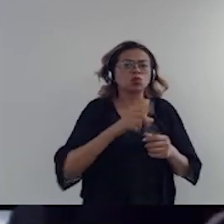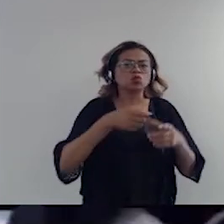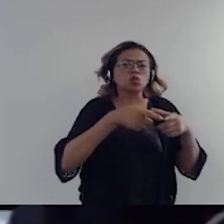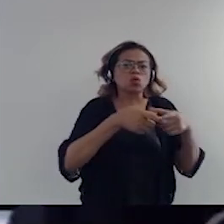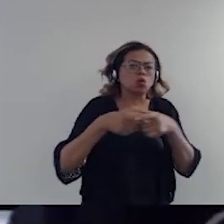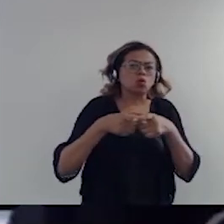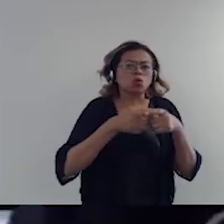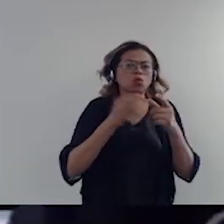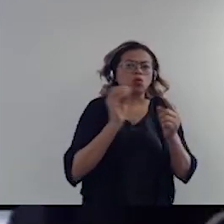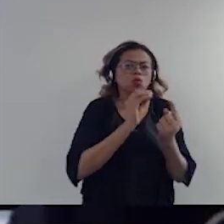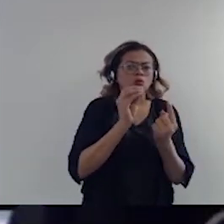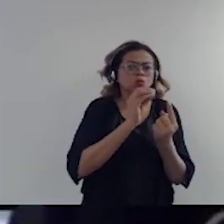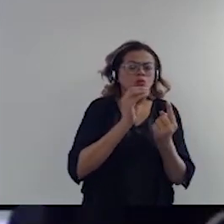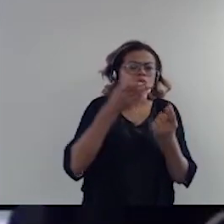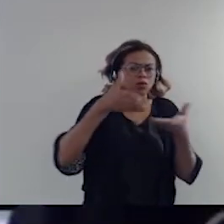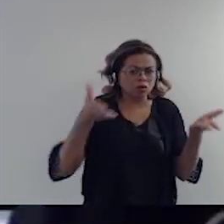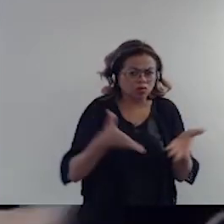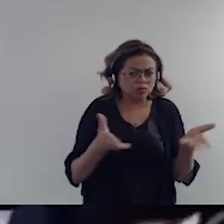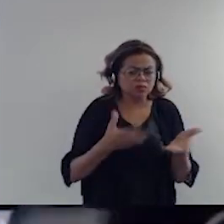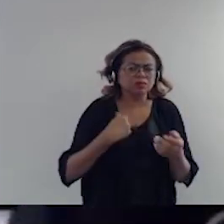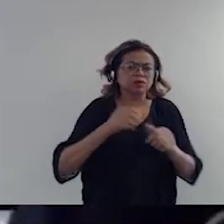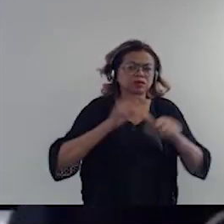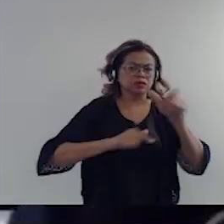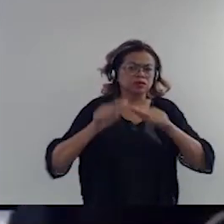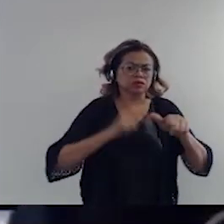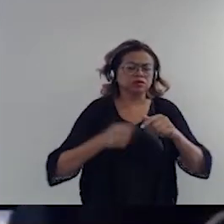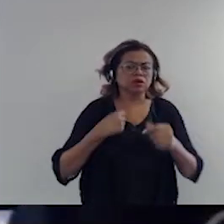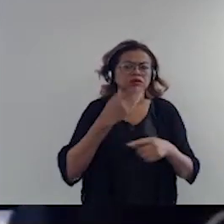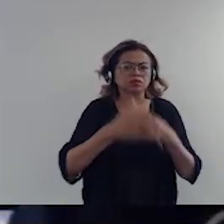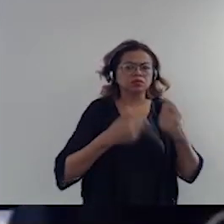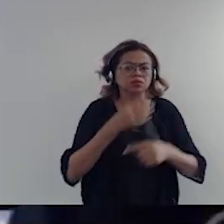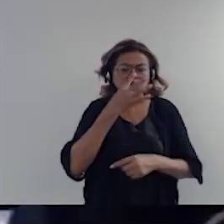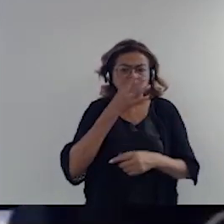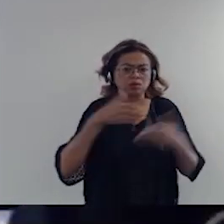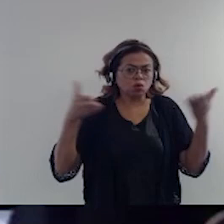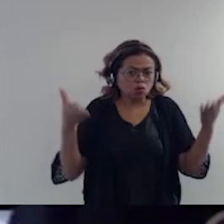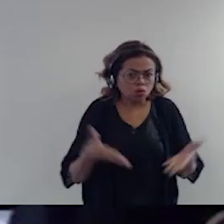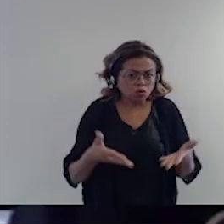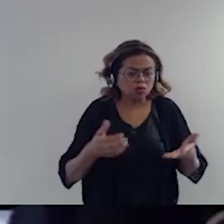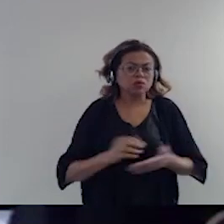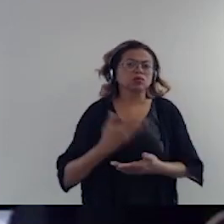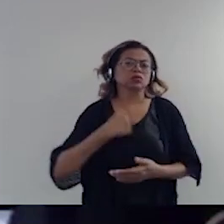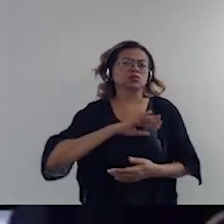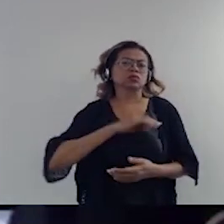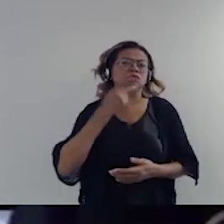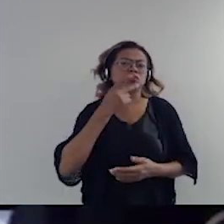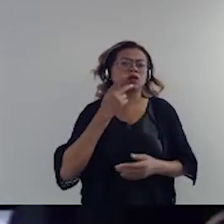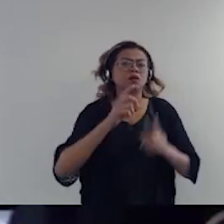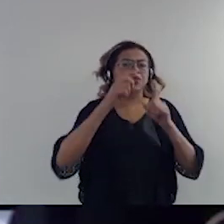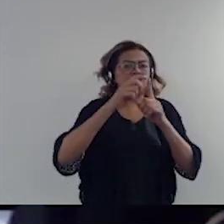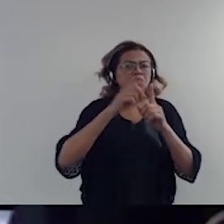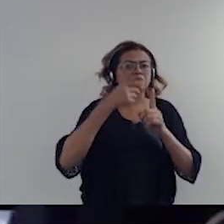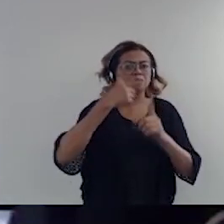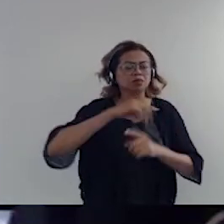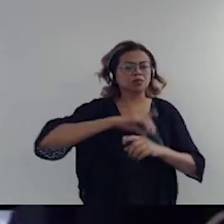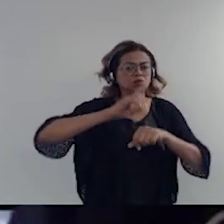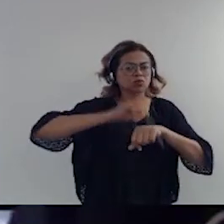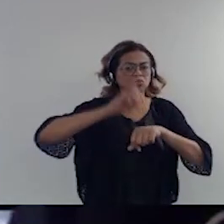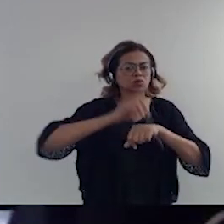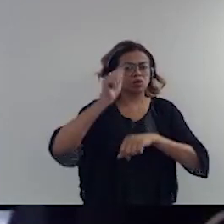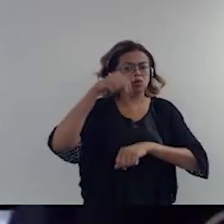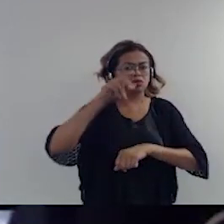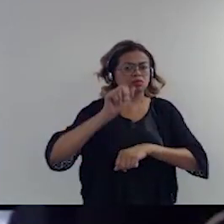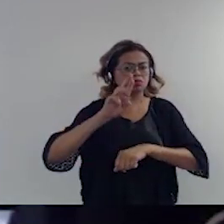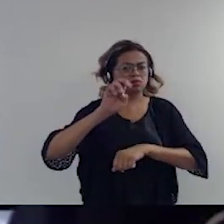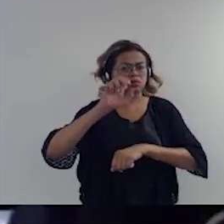que podem ser aqui trabalhados, enfim, contemplados, a gente vai passar a palavra agora para a doutora Andréa, que vai